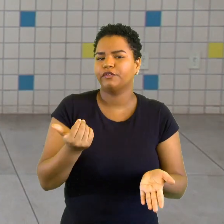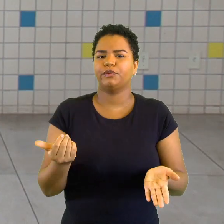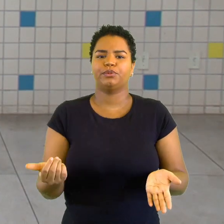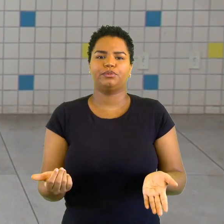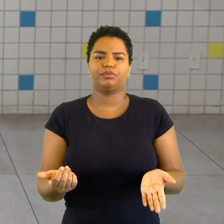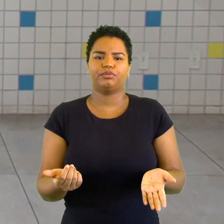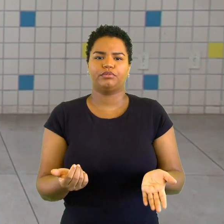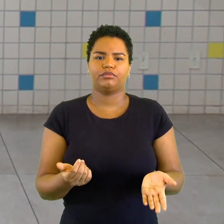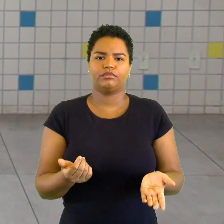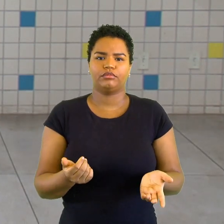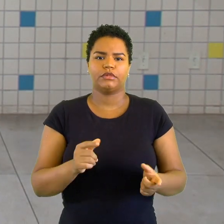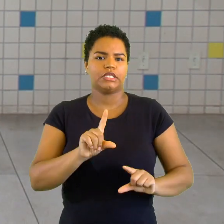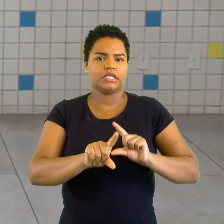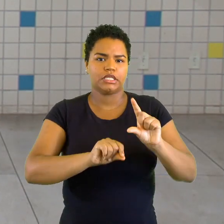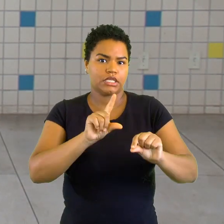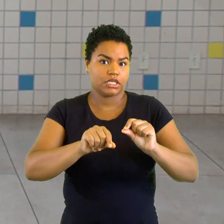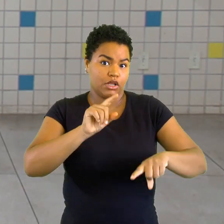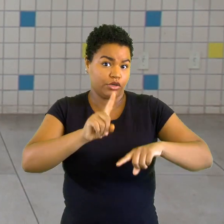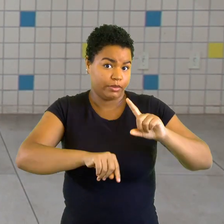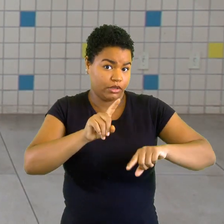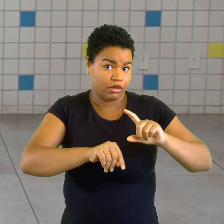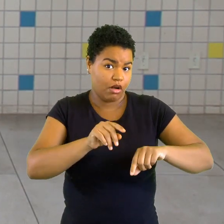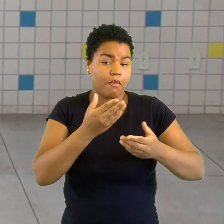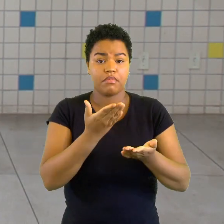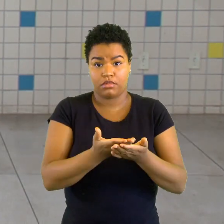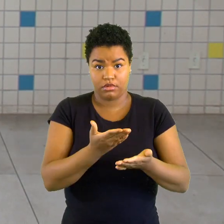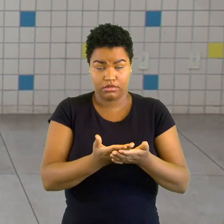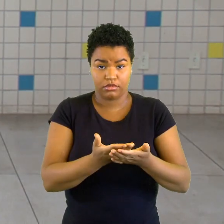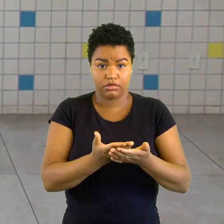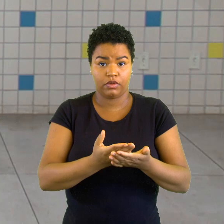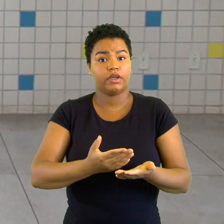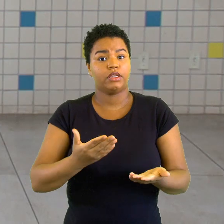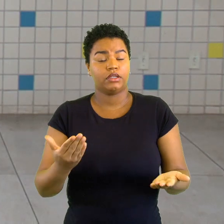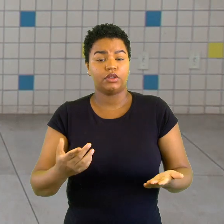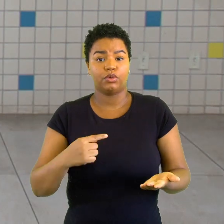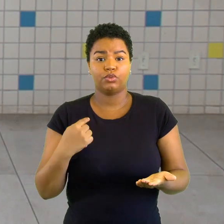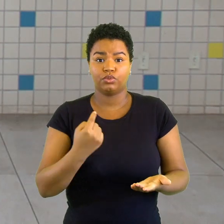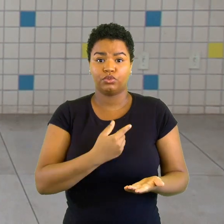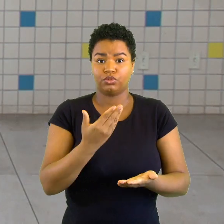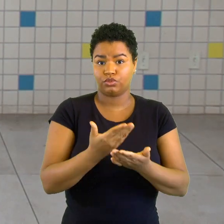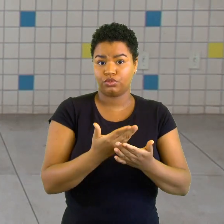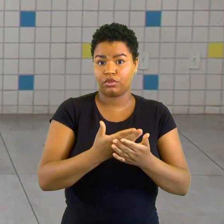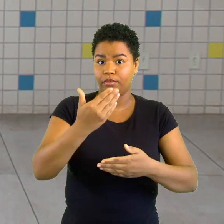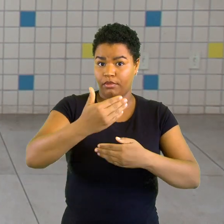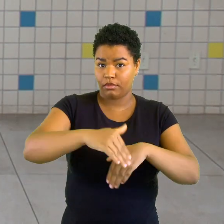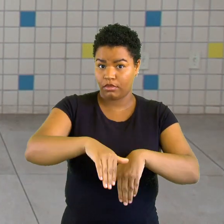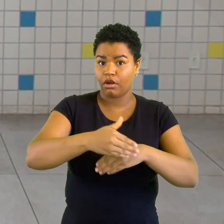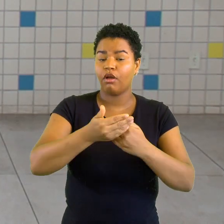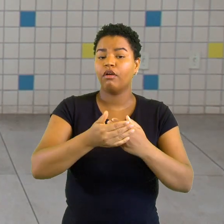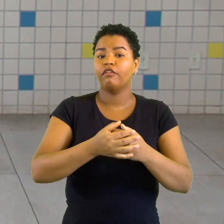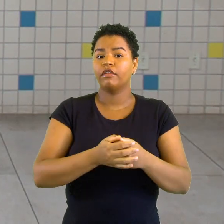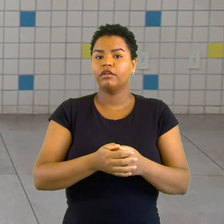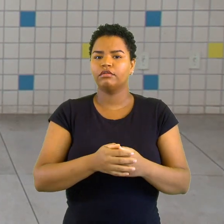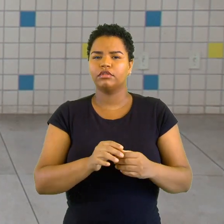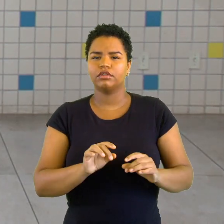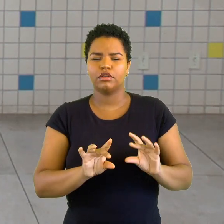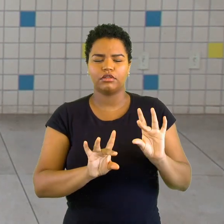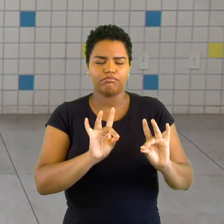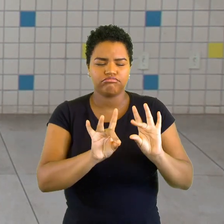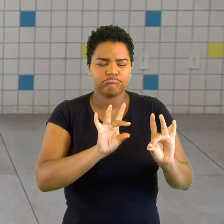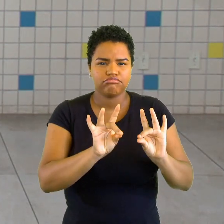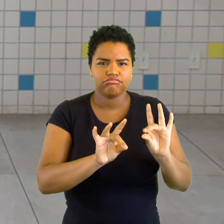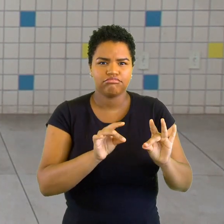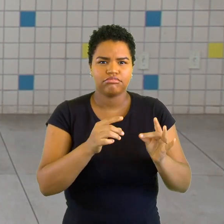na seleção de material para estudar. Então, quando a gente está ali estudando para a prova, vocês destacam ali os elementos mais